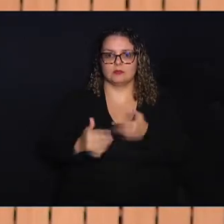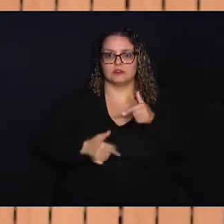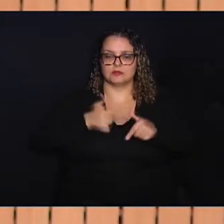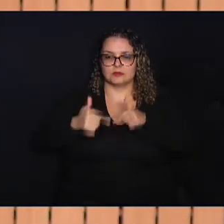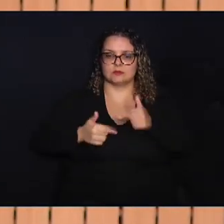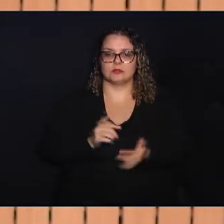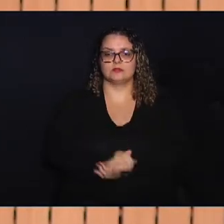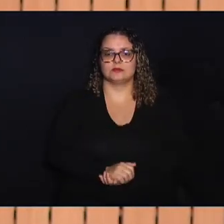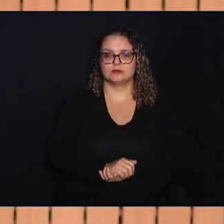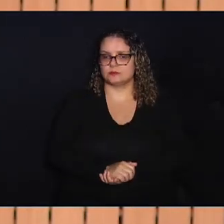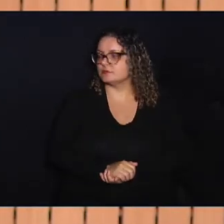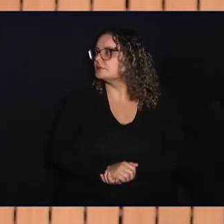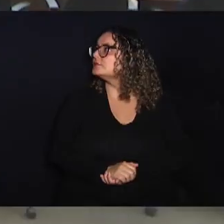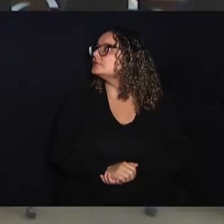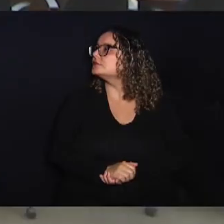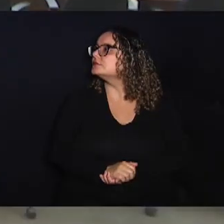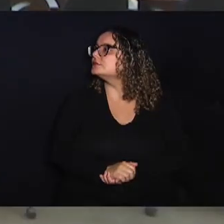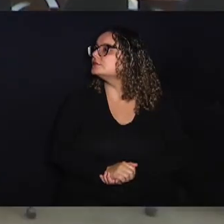trabalhos.